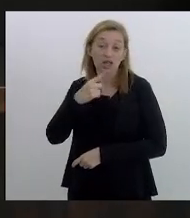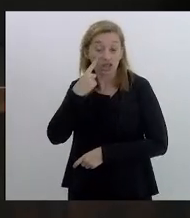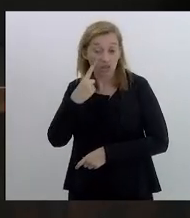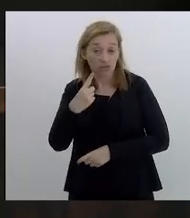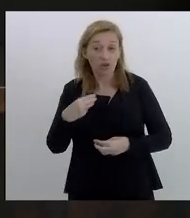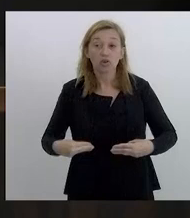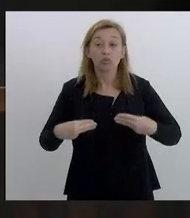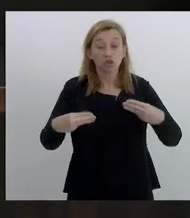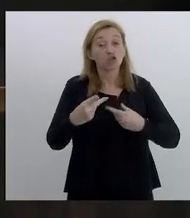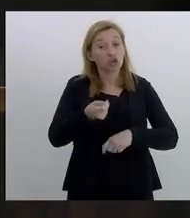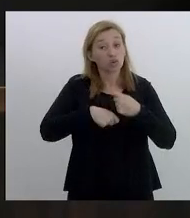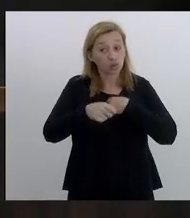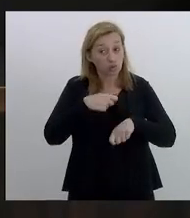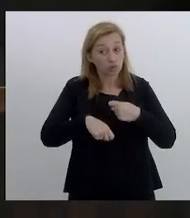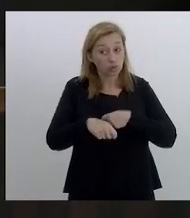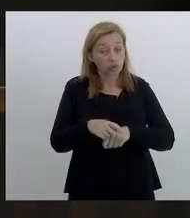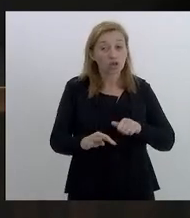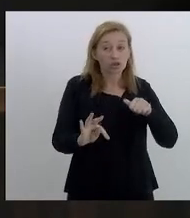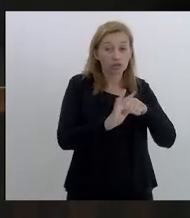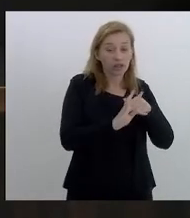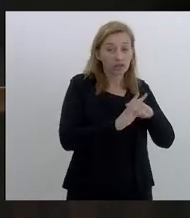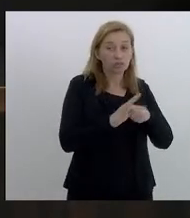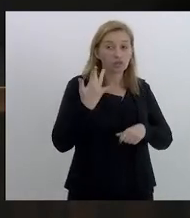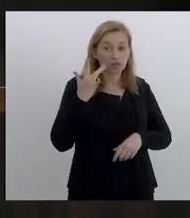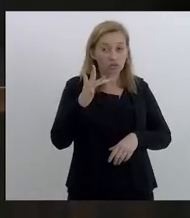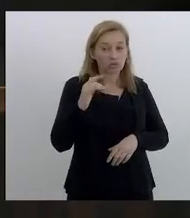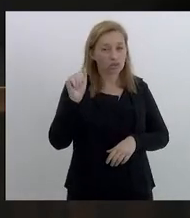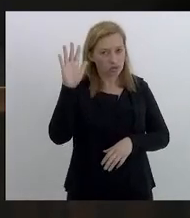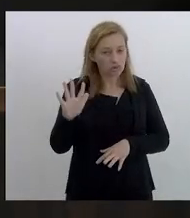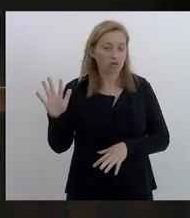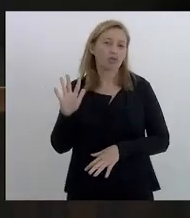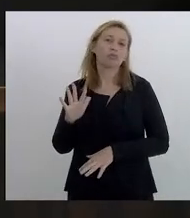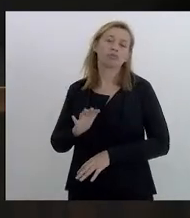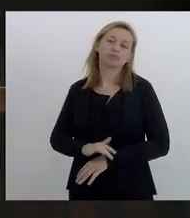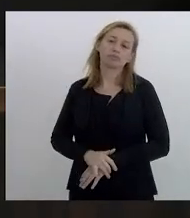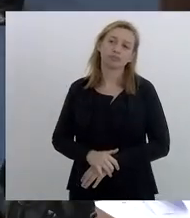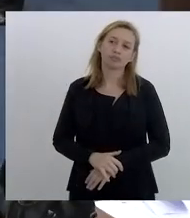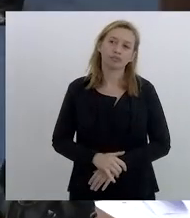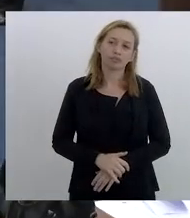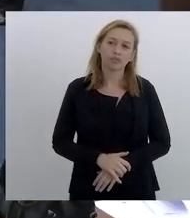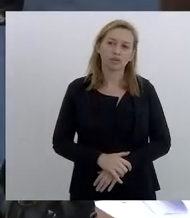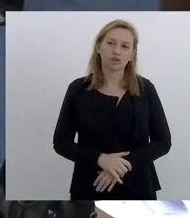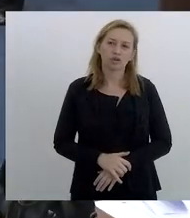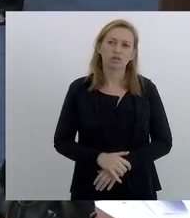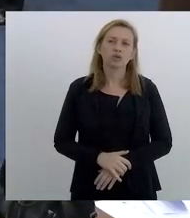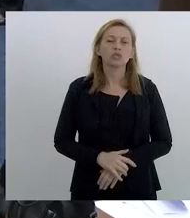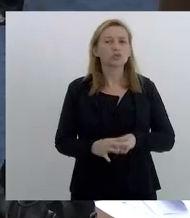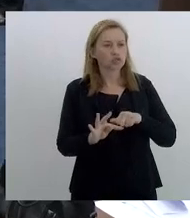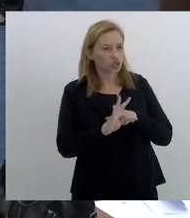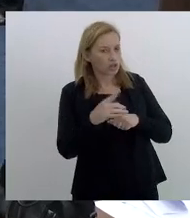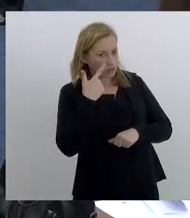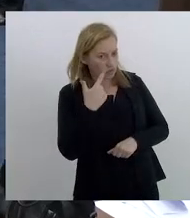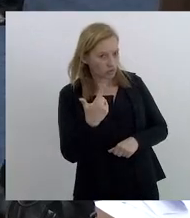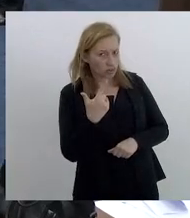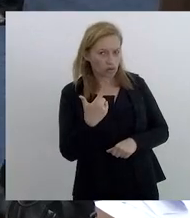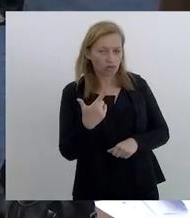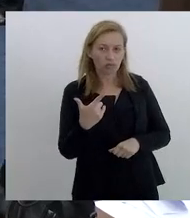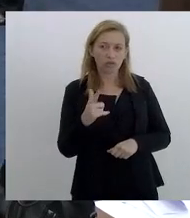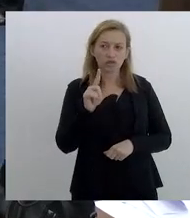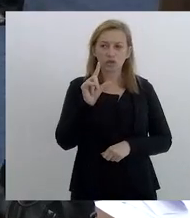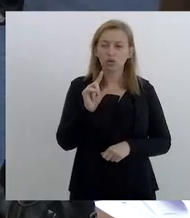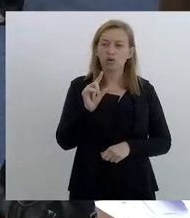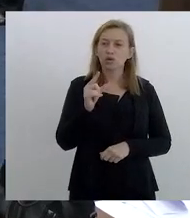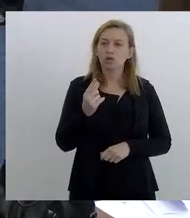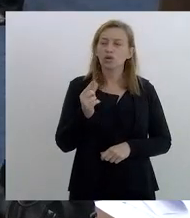ministro da Economia e os técnicos do Tesouro Nacional. Se deixar pelos técnicos, nós vamos fazer o menor